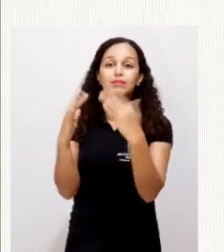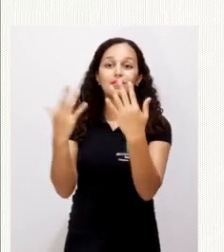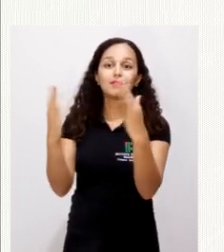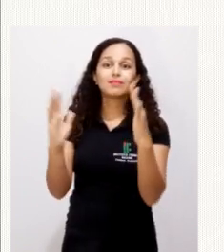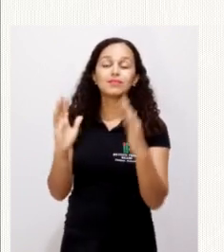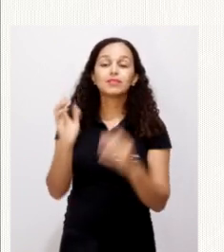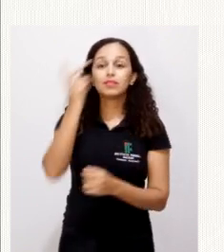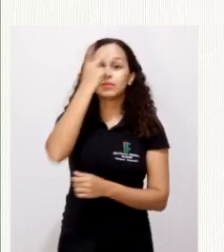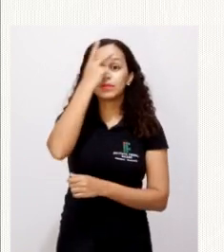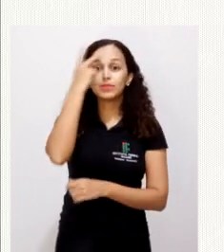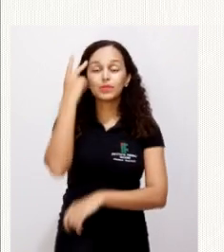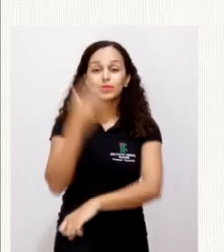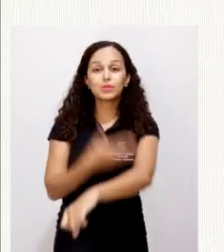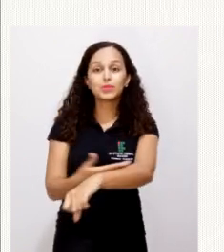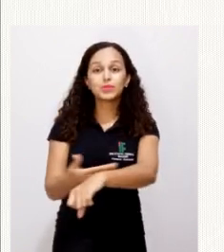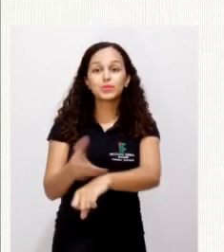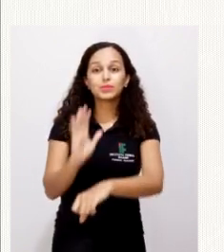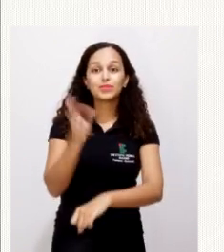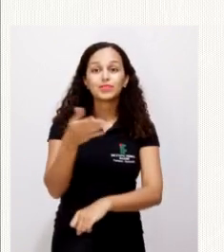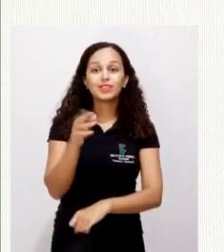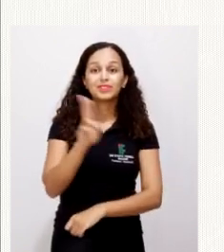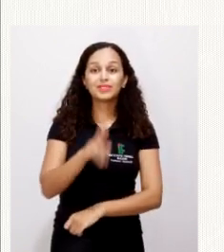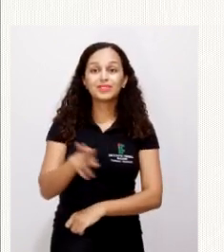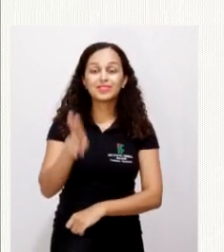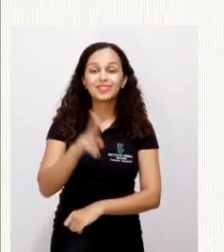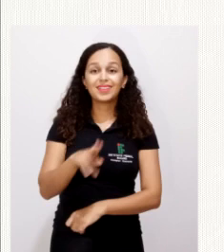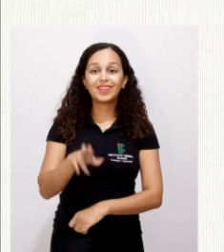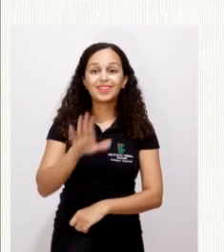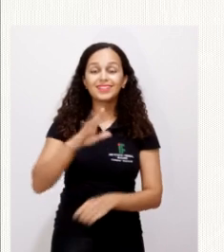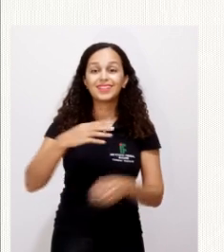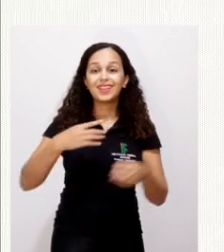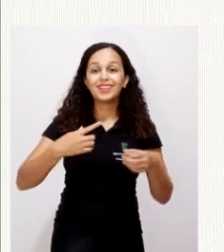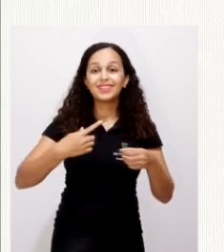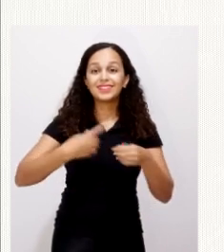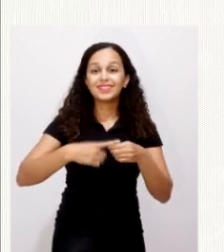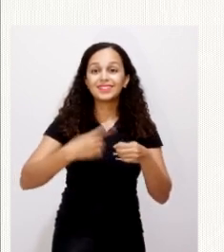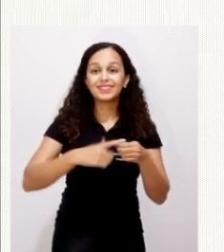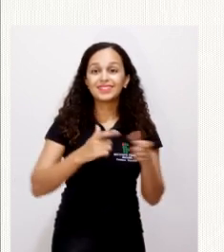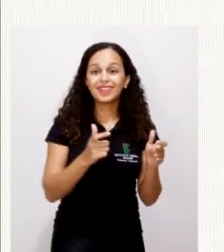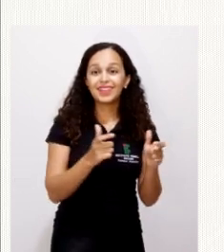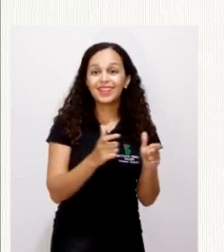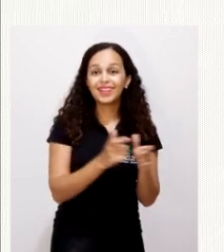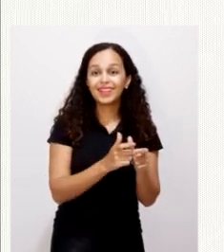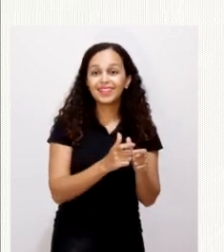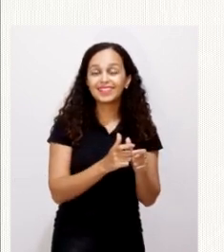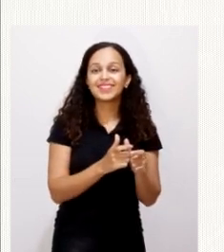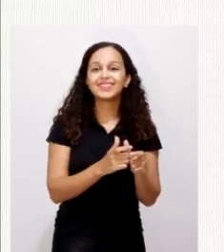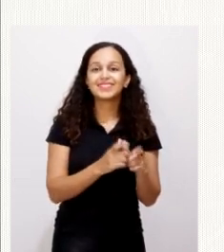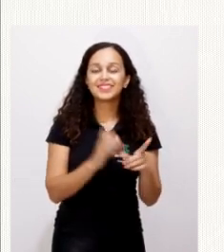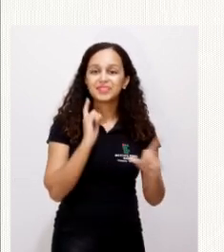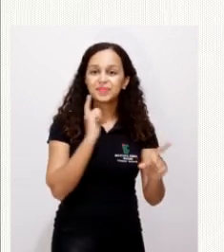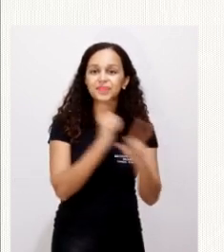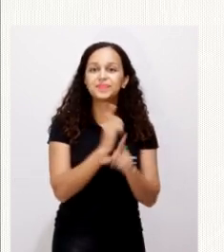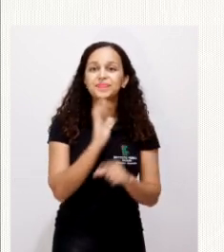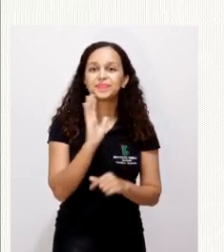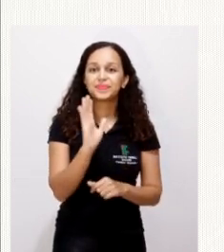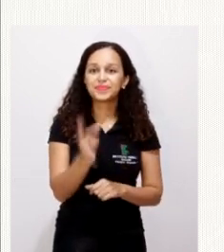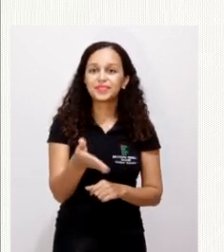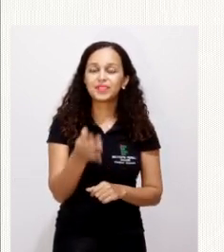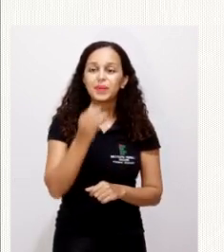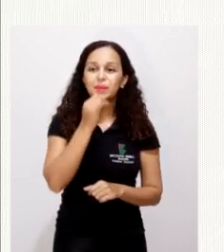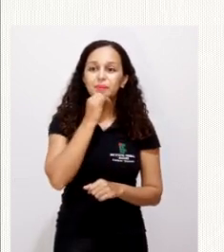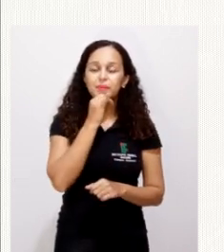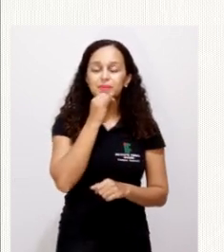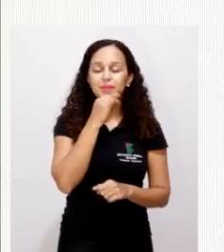de preparações do baiano no interior da Bahia. Isso eu já consegui identificar no recôncavo baiano, como o coração